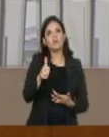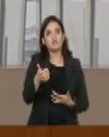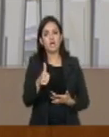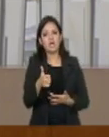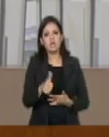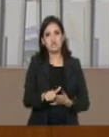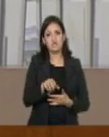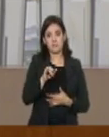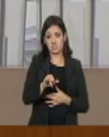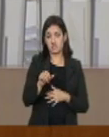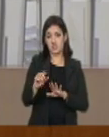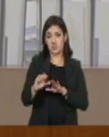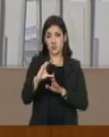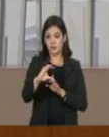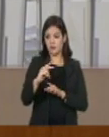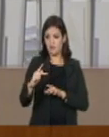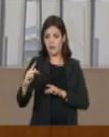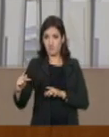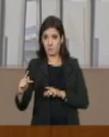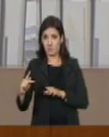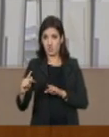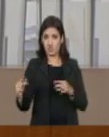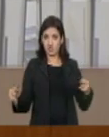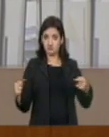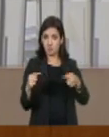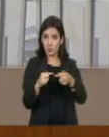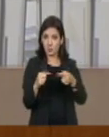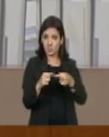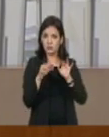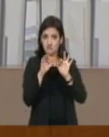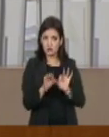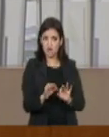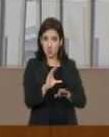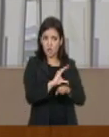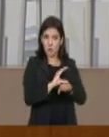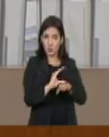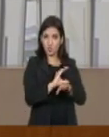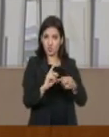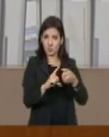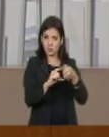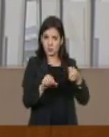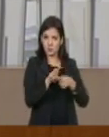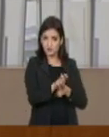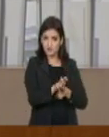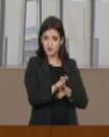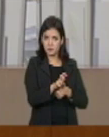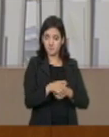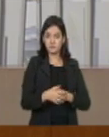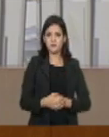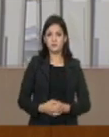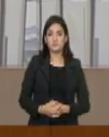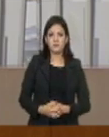se aquele dispositivo do CPP é compatível com esse inciso da Constituição.